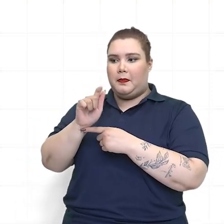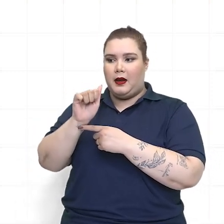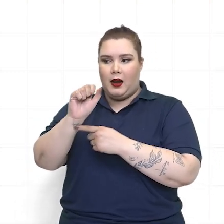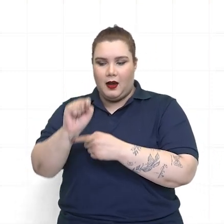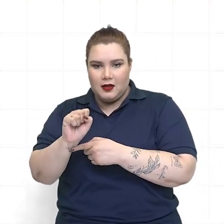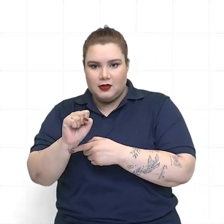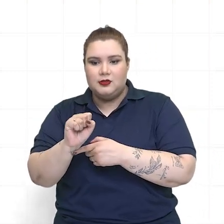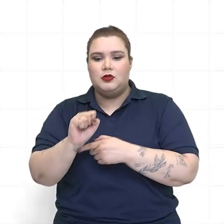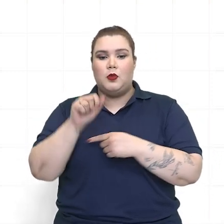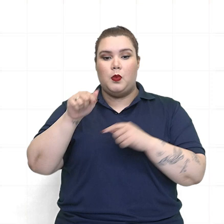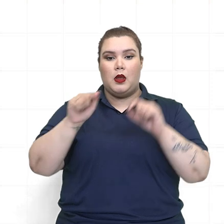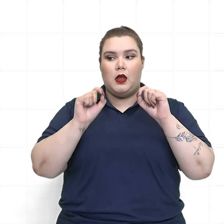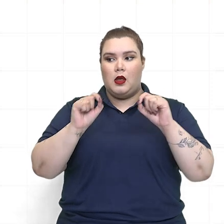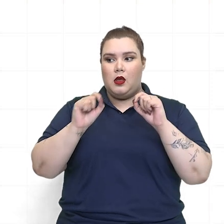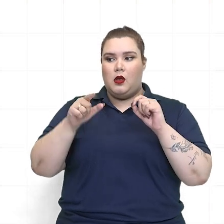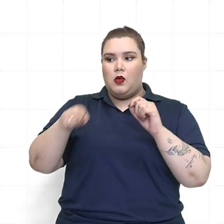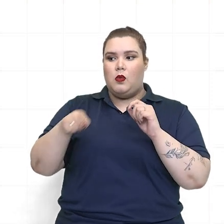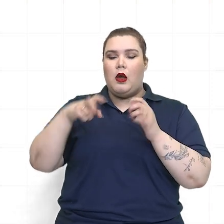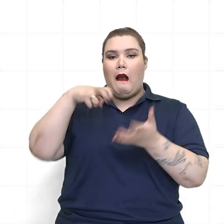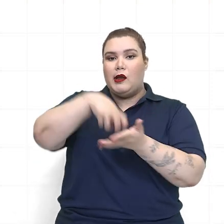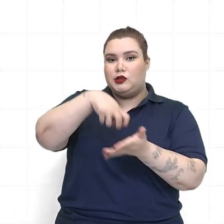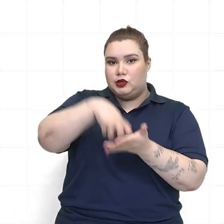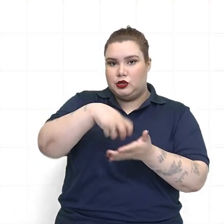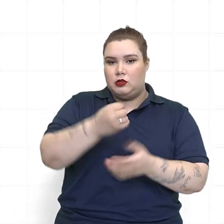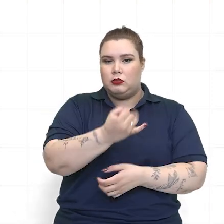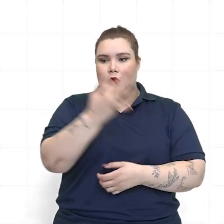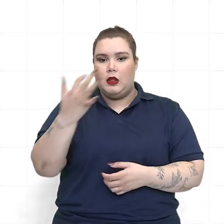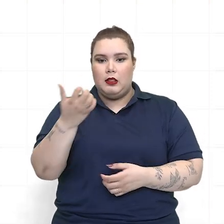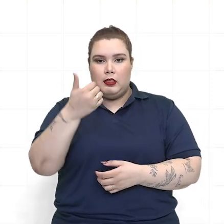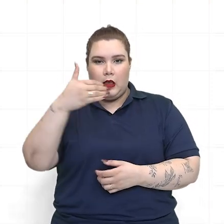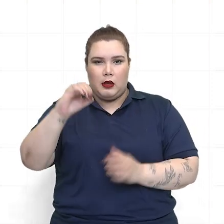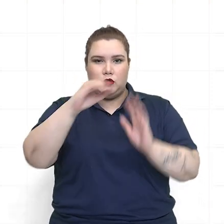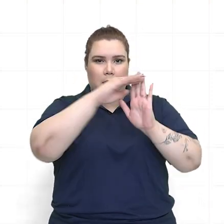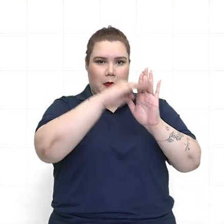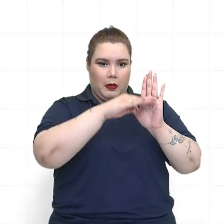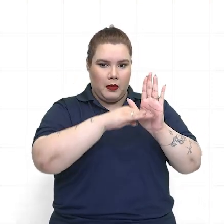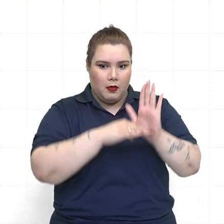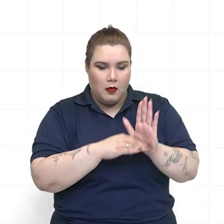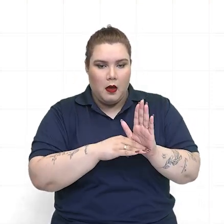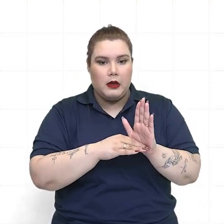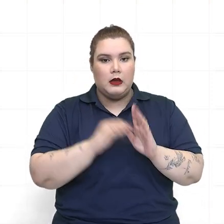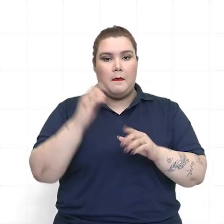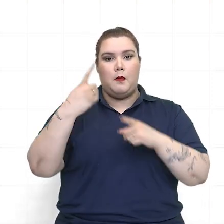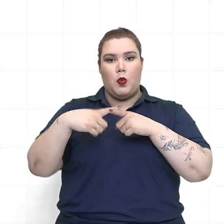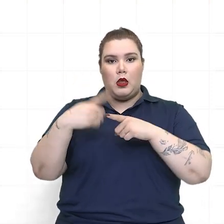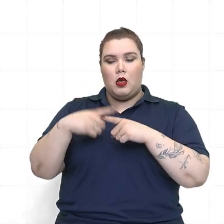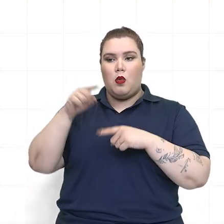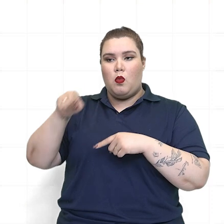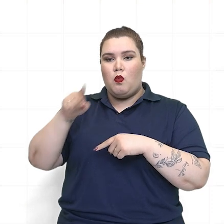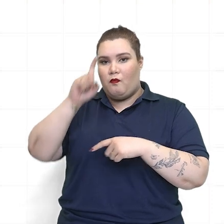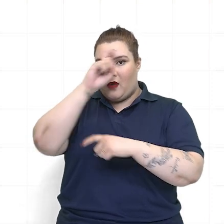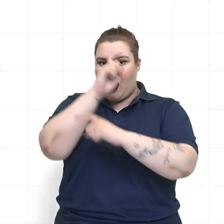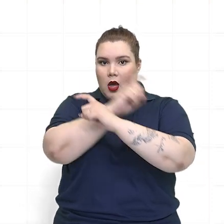faraó concordasse em libertar os escravos até então, que eram os hebreus, né?